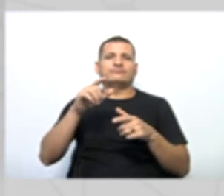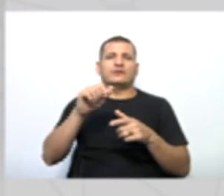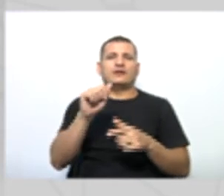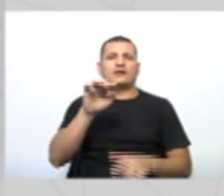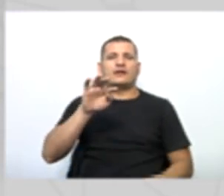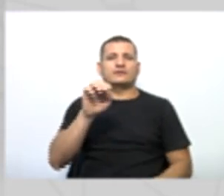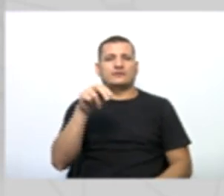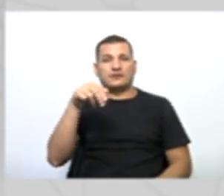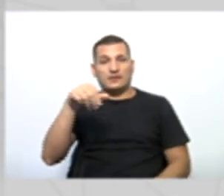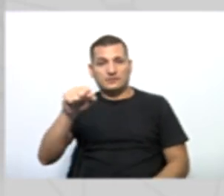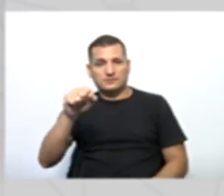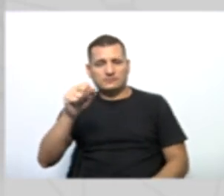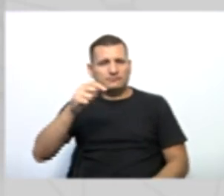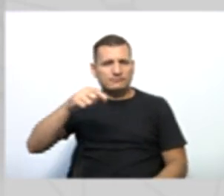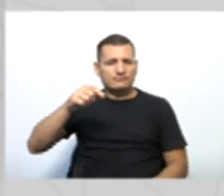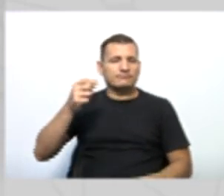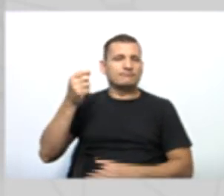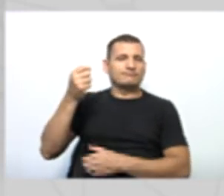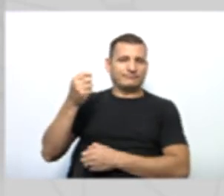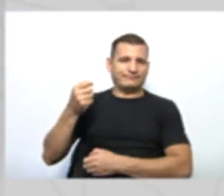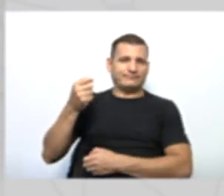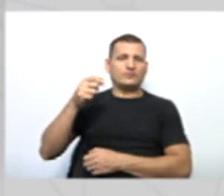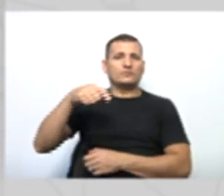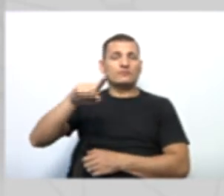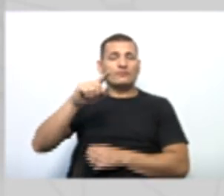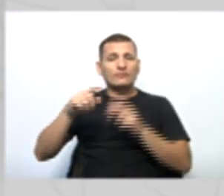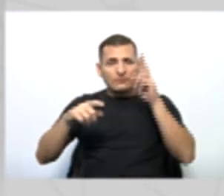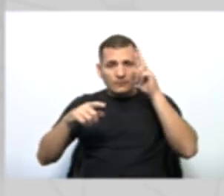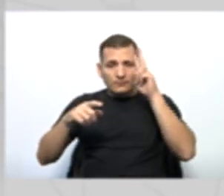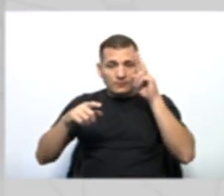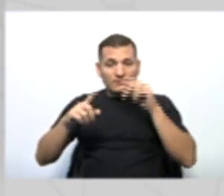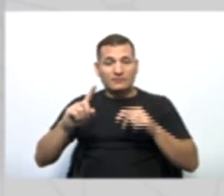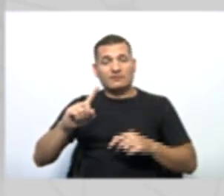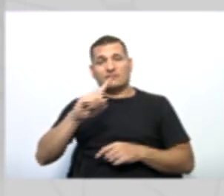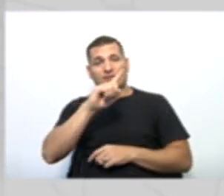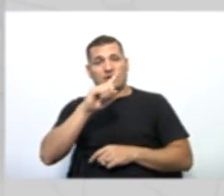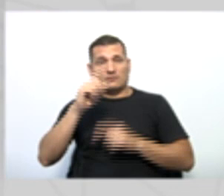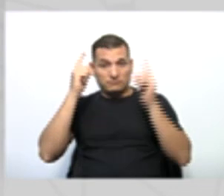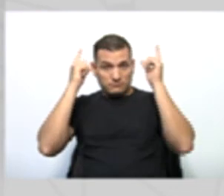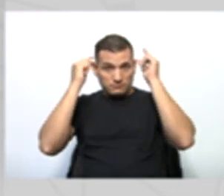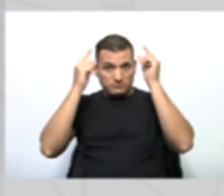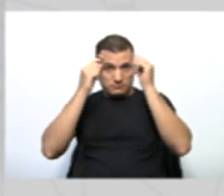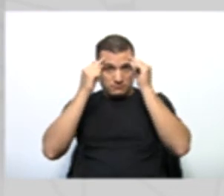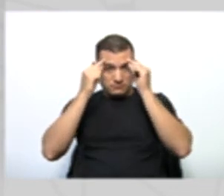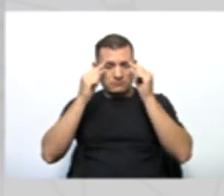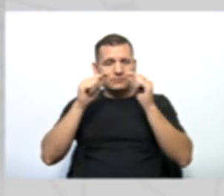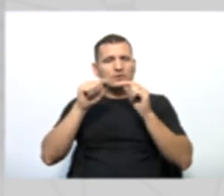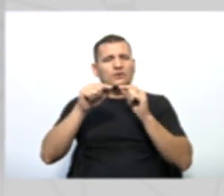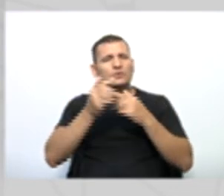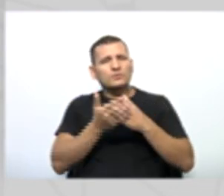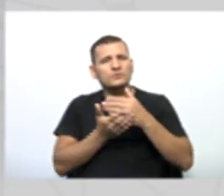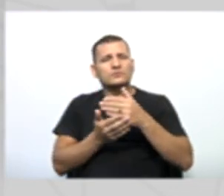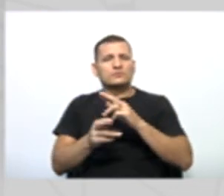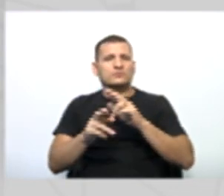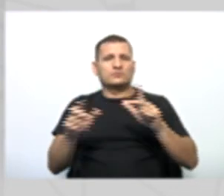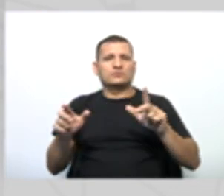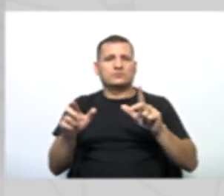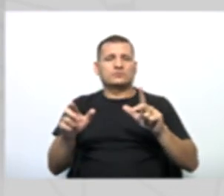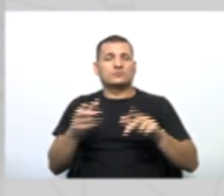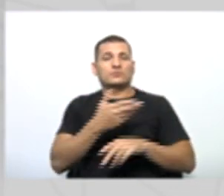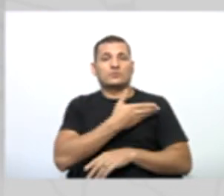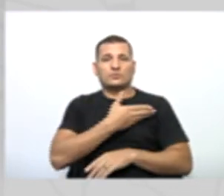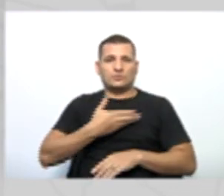da aula de história de vocês que lá em Atenas os gregos começaram uma forma diferente de governo, onde